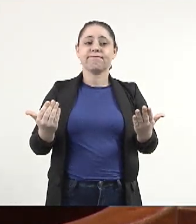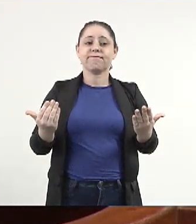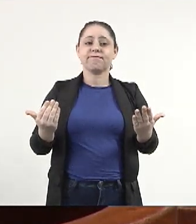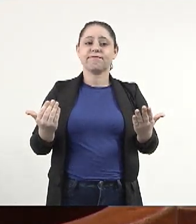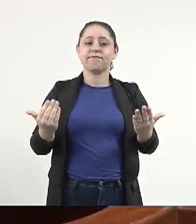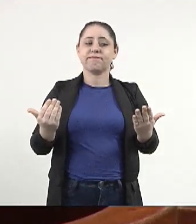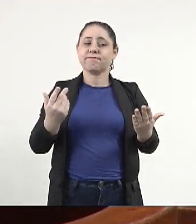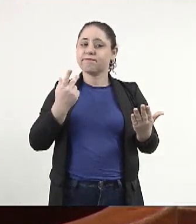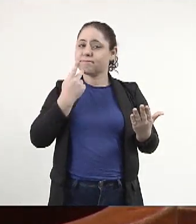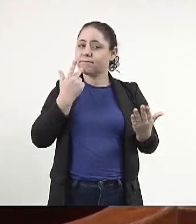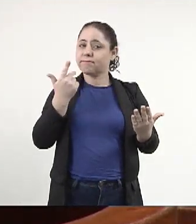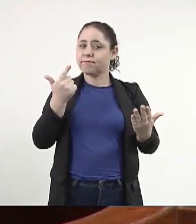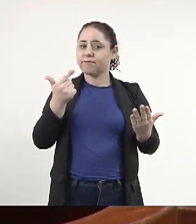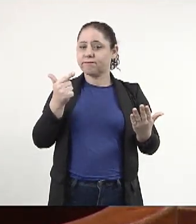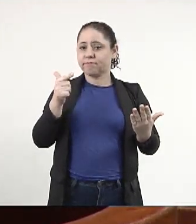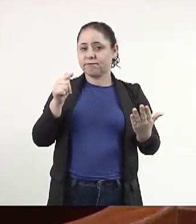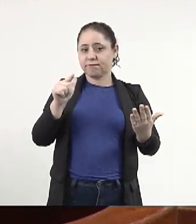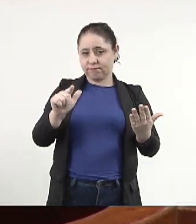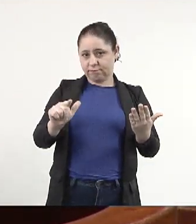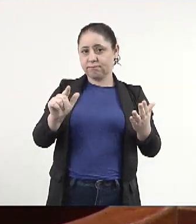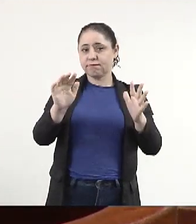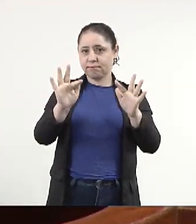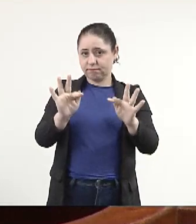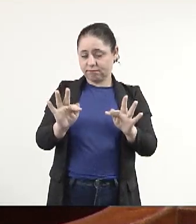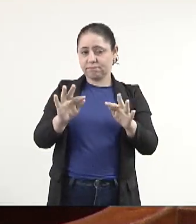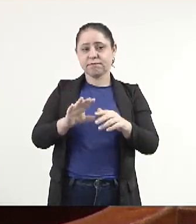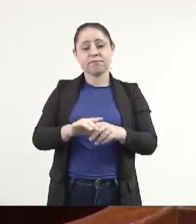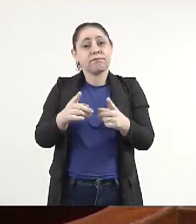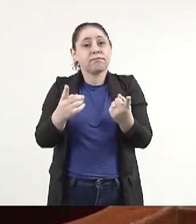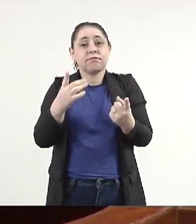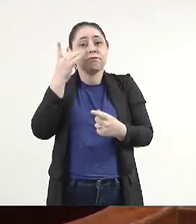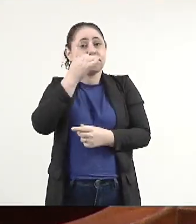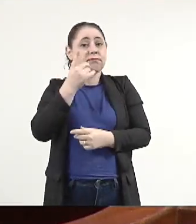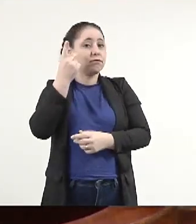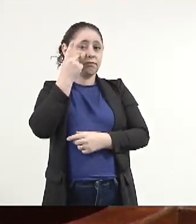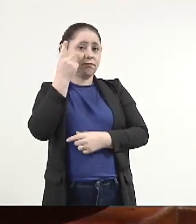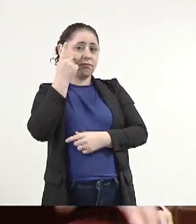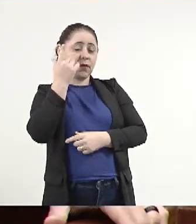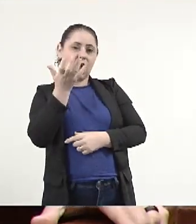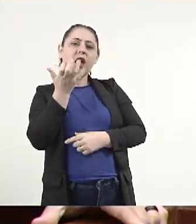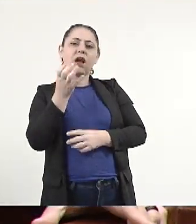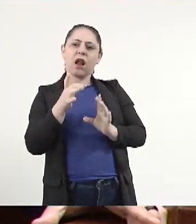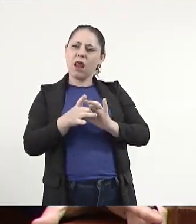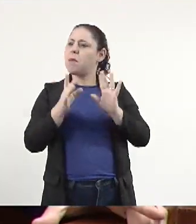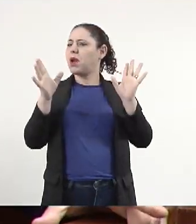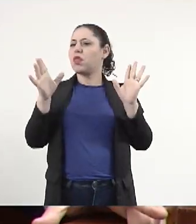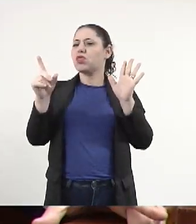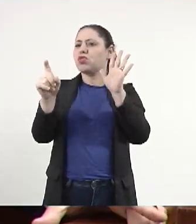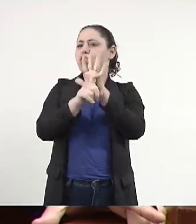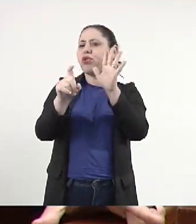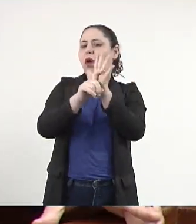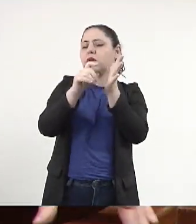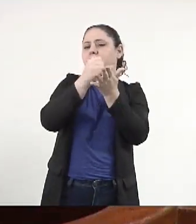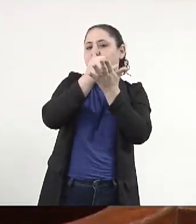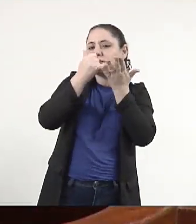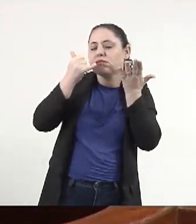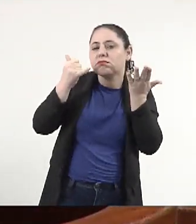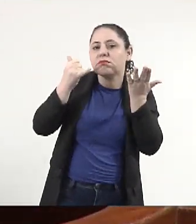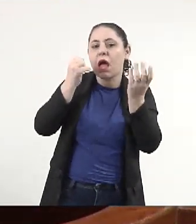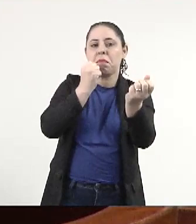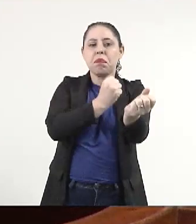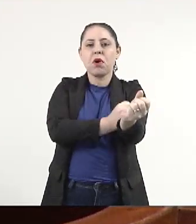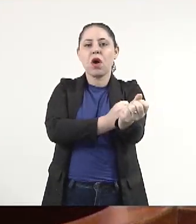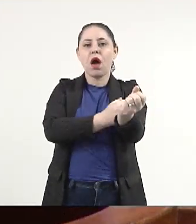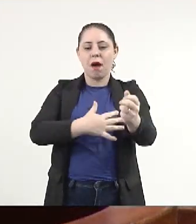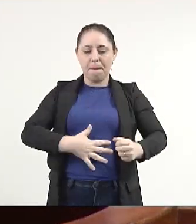vou falar novamente, vou encerrar. Mas o deputado Pedro Kemp é a favor da liberação das drogas e é a